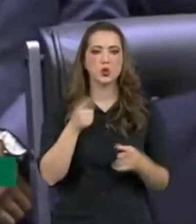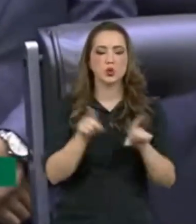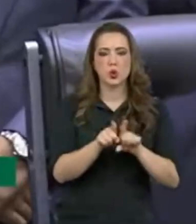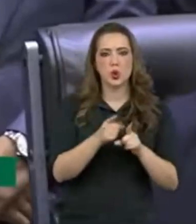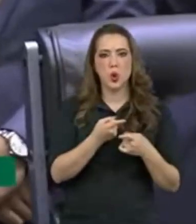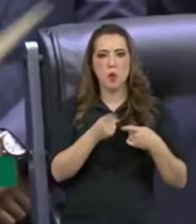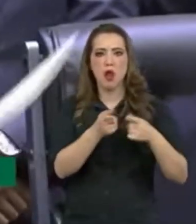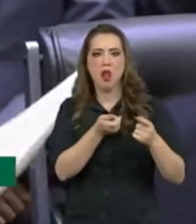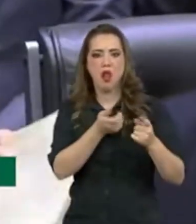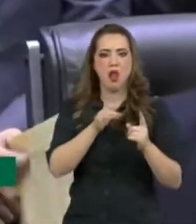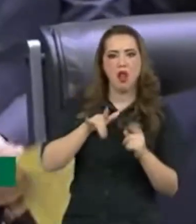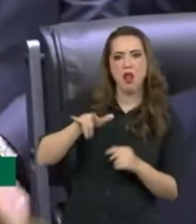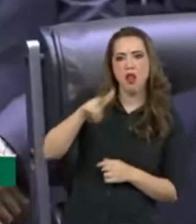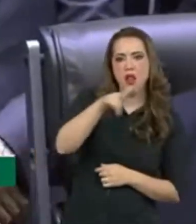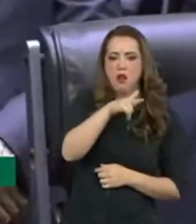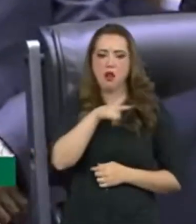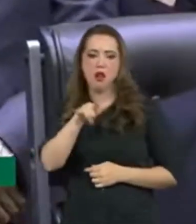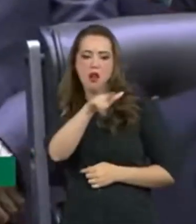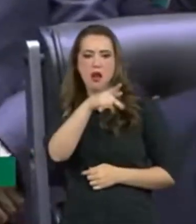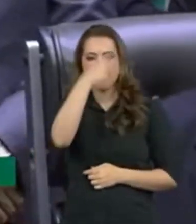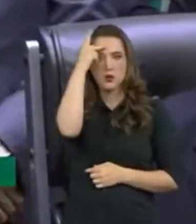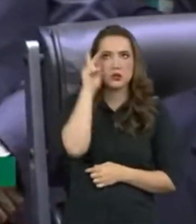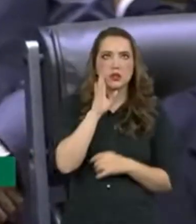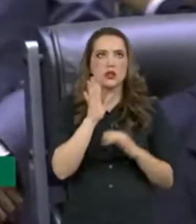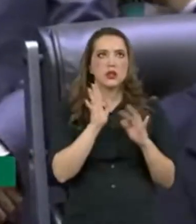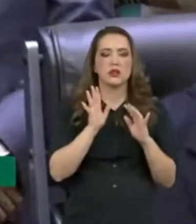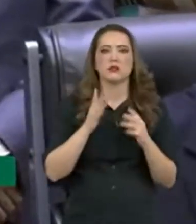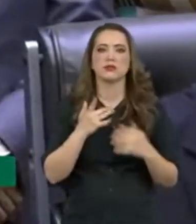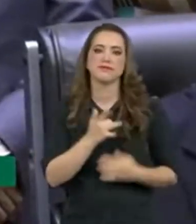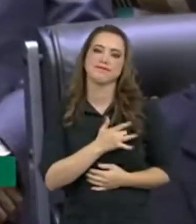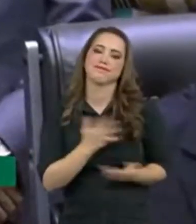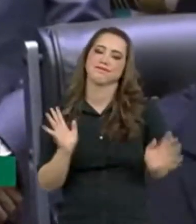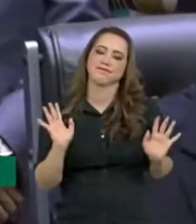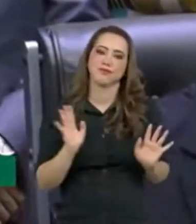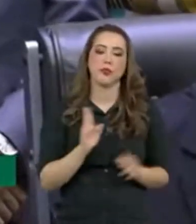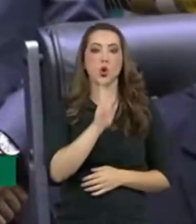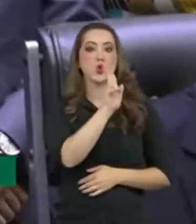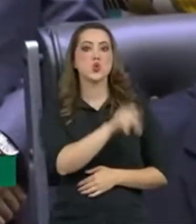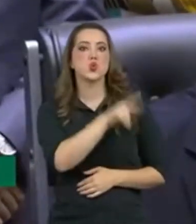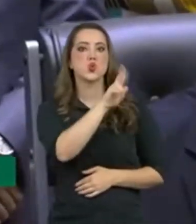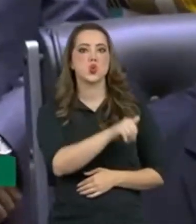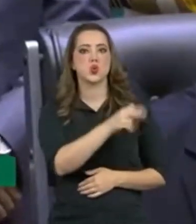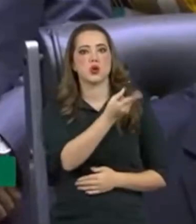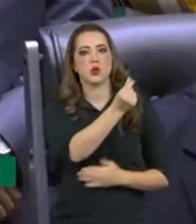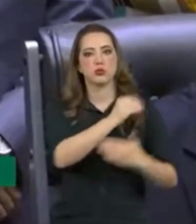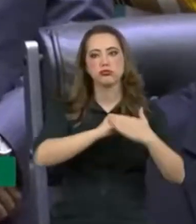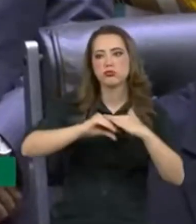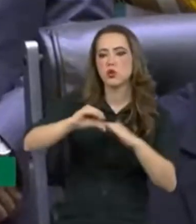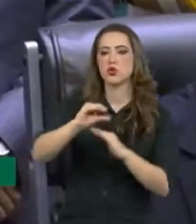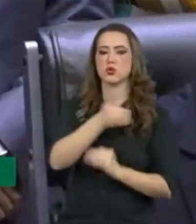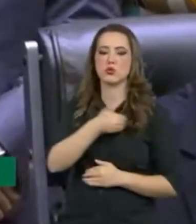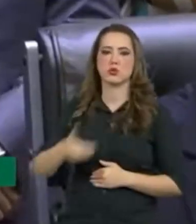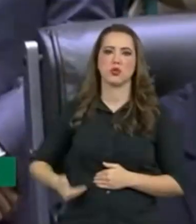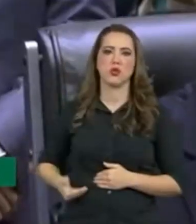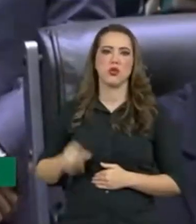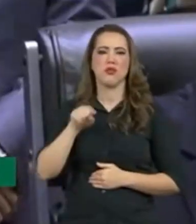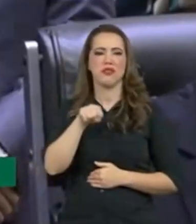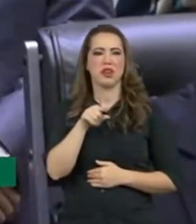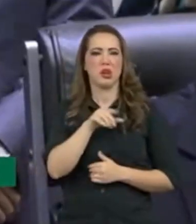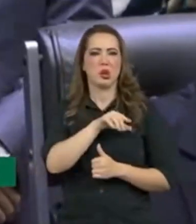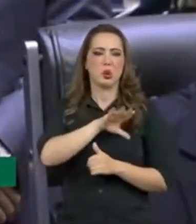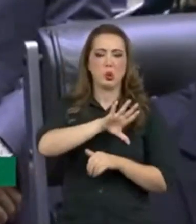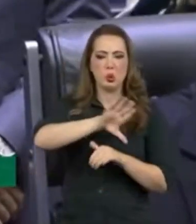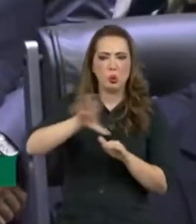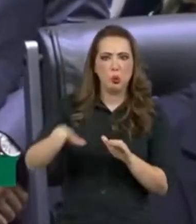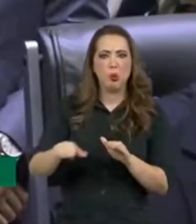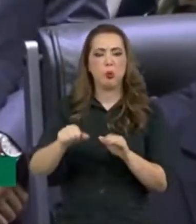e constranger o eleitorado brasileiro. Nunca os recursos do Estado foram tão desvirtuados em